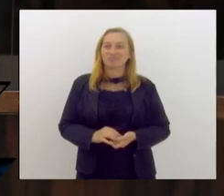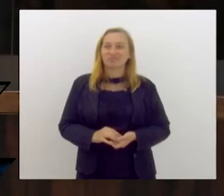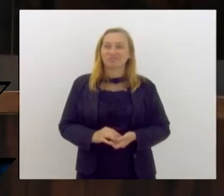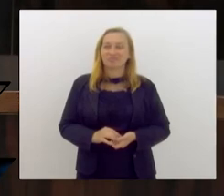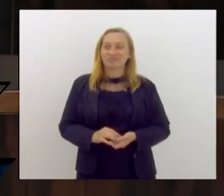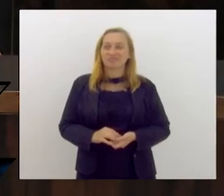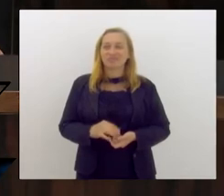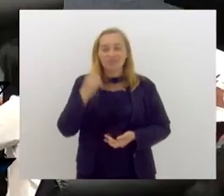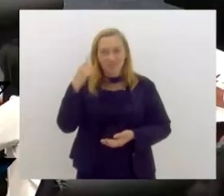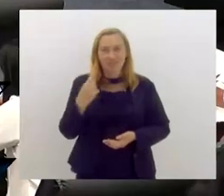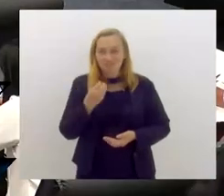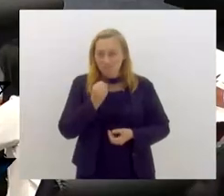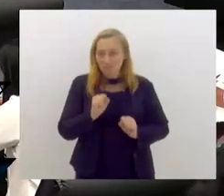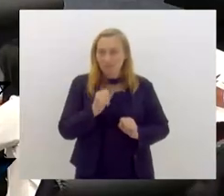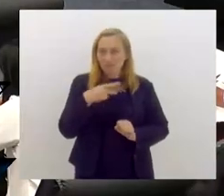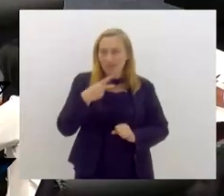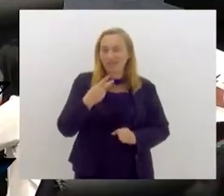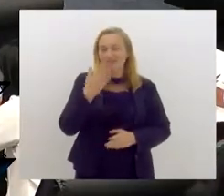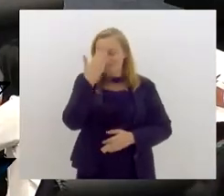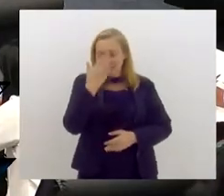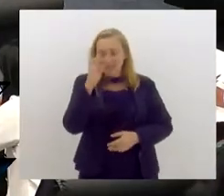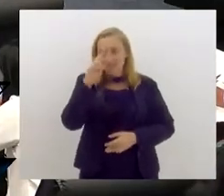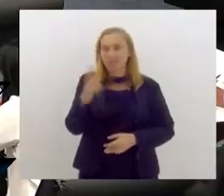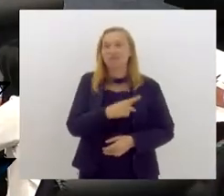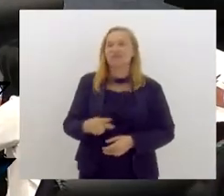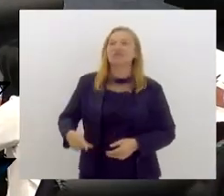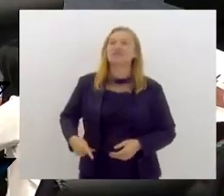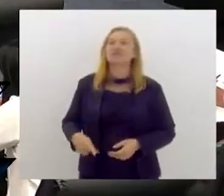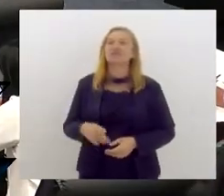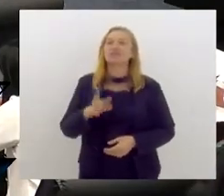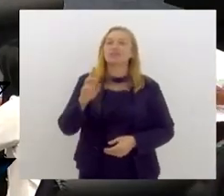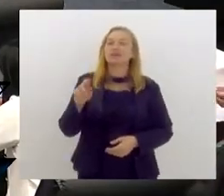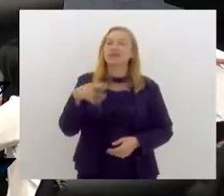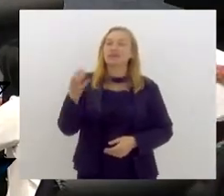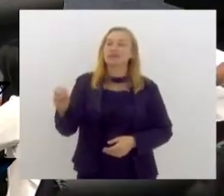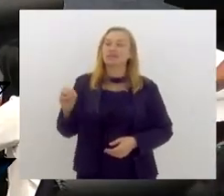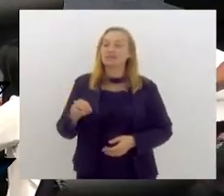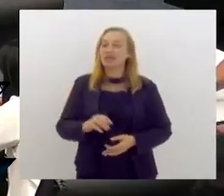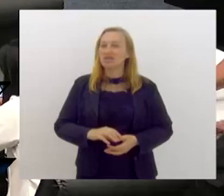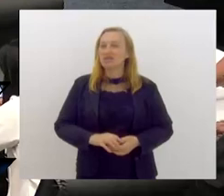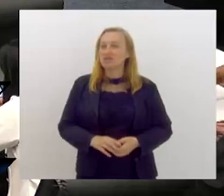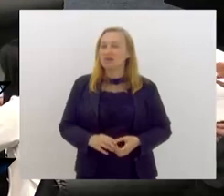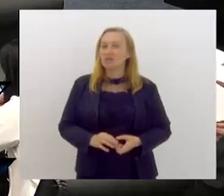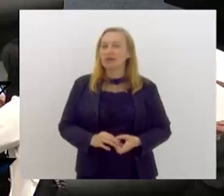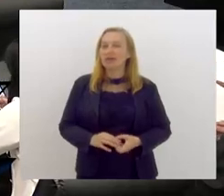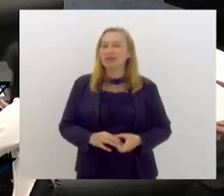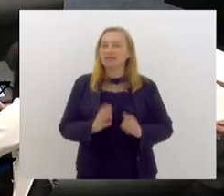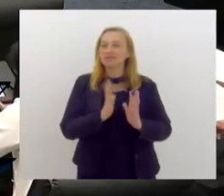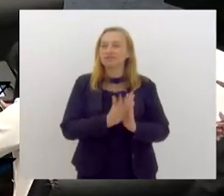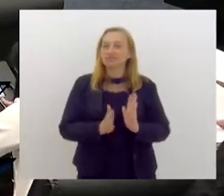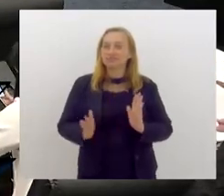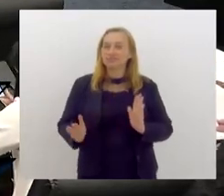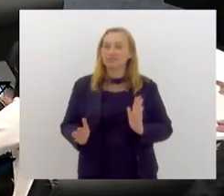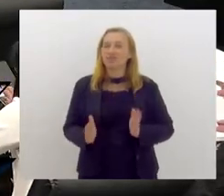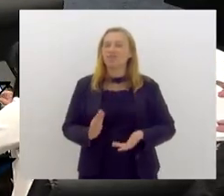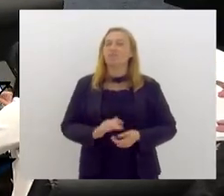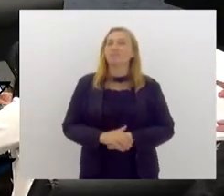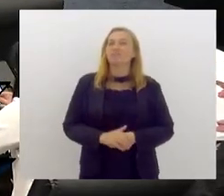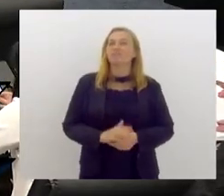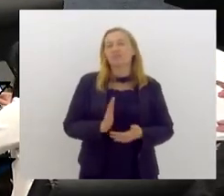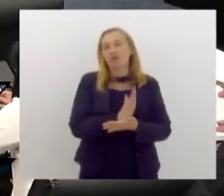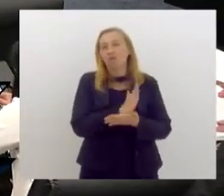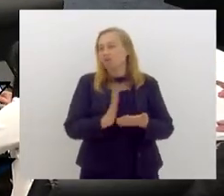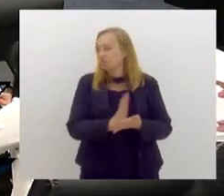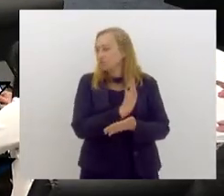Dani? Pode falar aí. Né? Posso? Ah, obrigado, presidente Brazão. Eu queria aqui só fazer uma questão de ordem, que eu já fiz até alguns